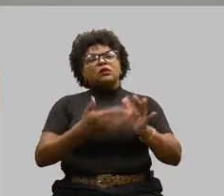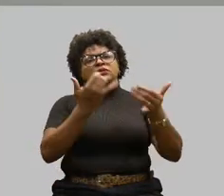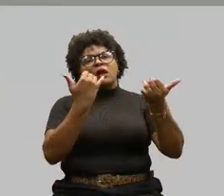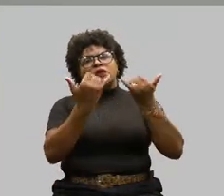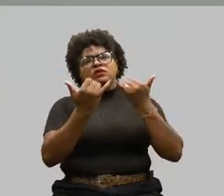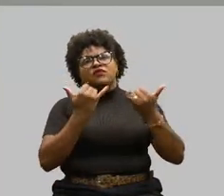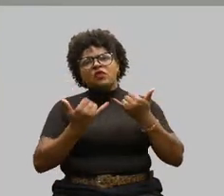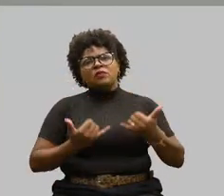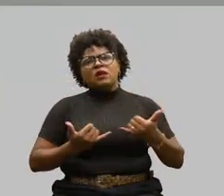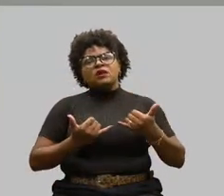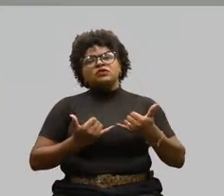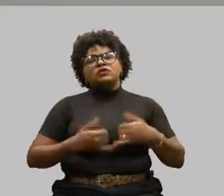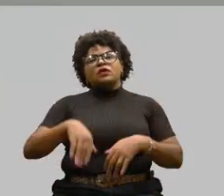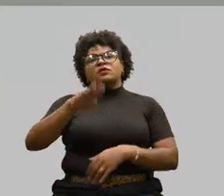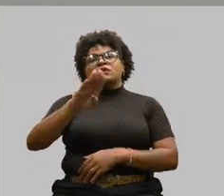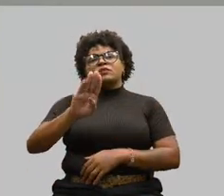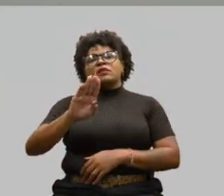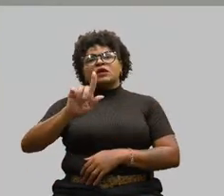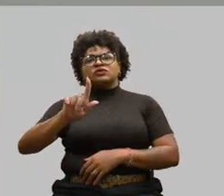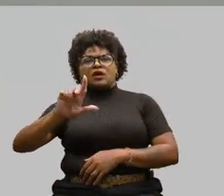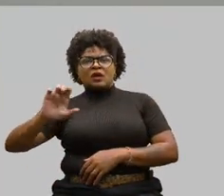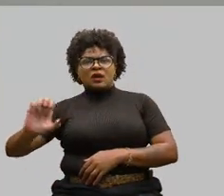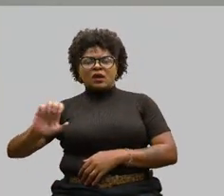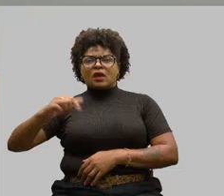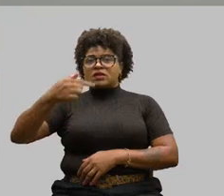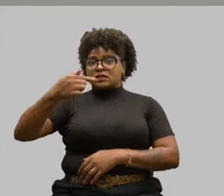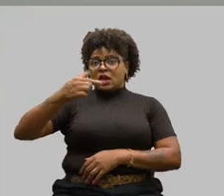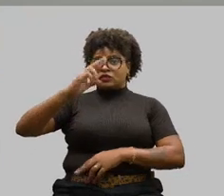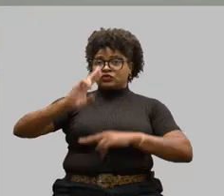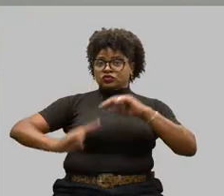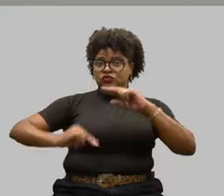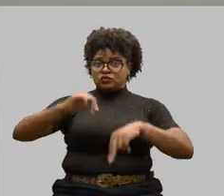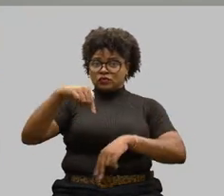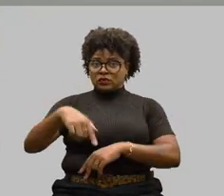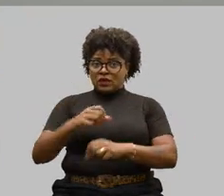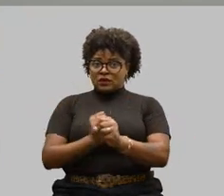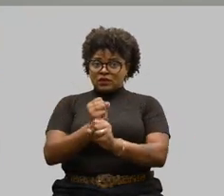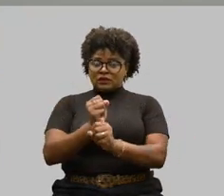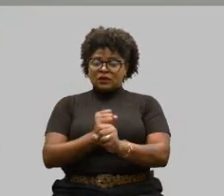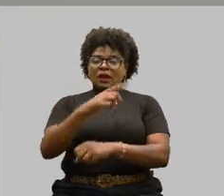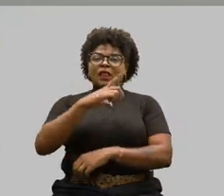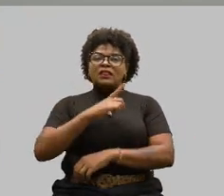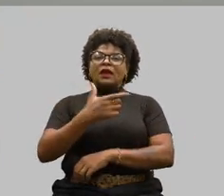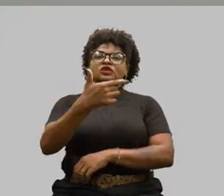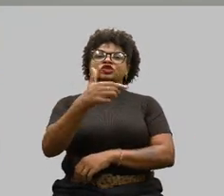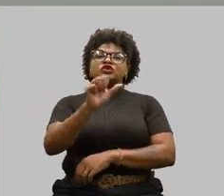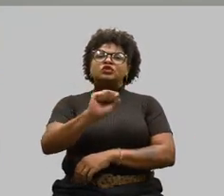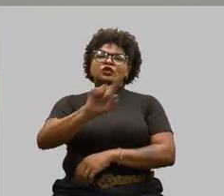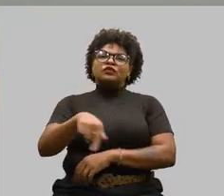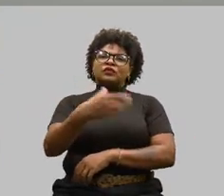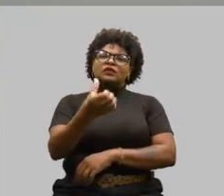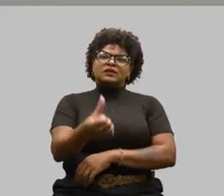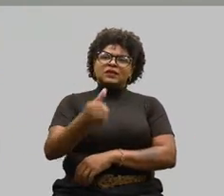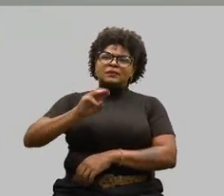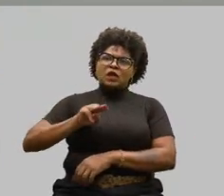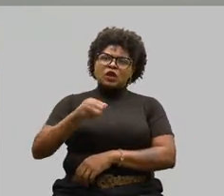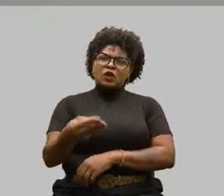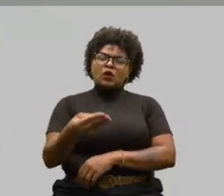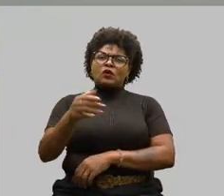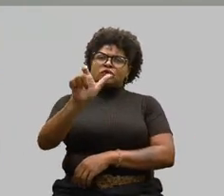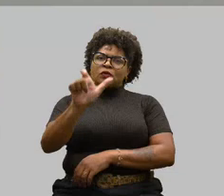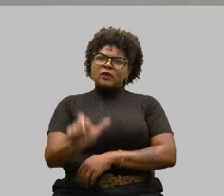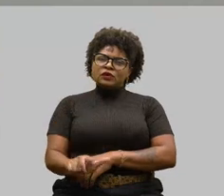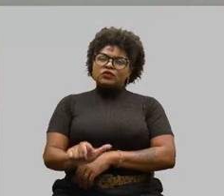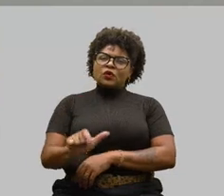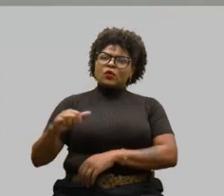em 7 de julho deste ano temos cerca de 18,6 milhões de pessoas de dois anos